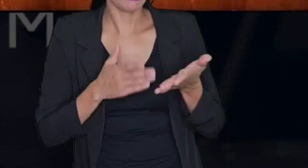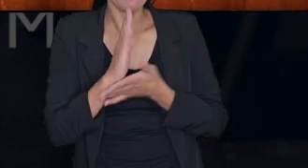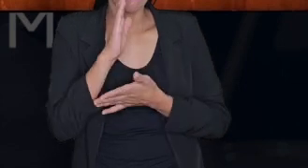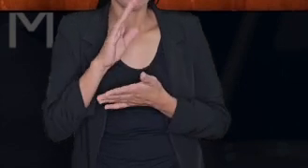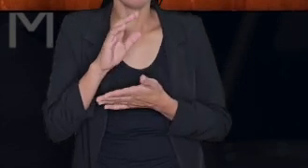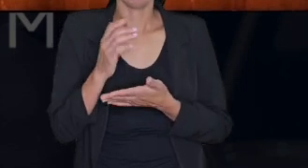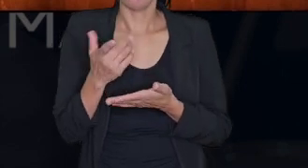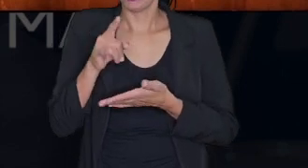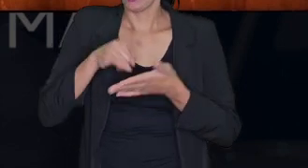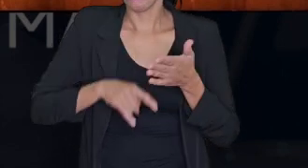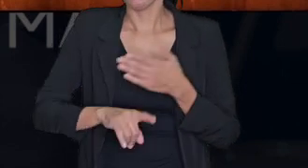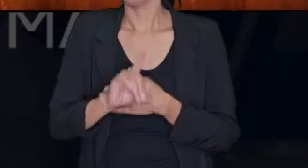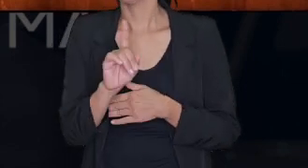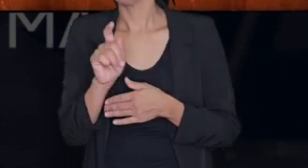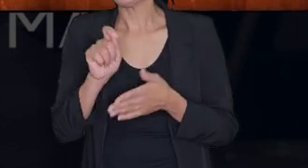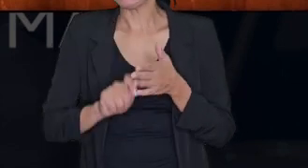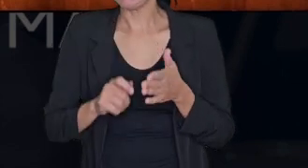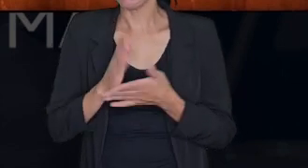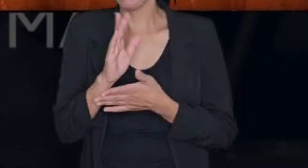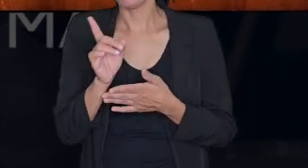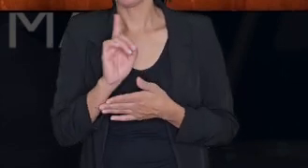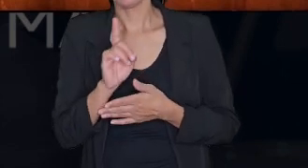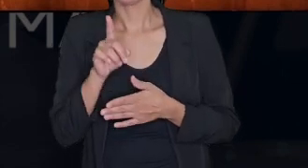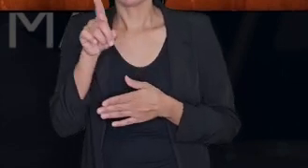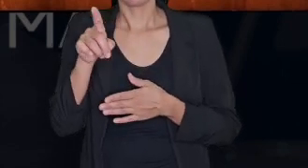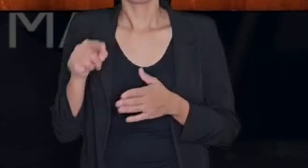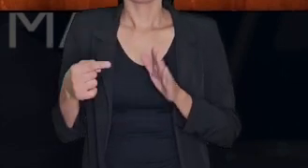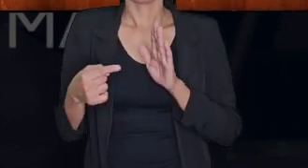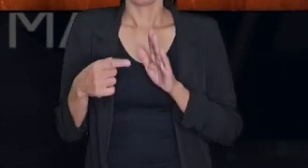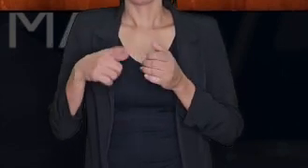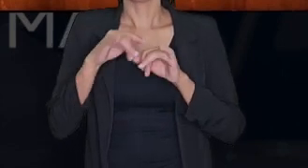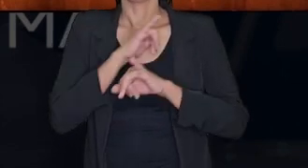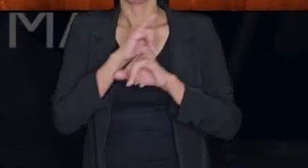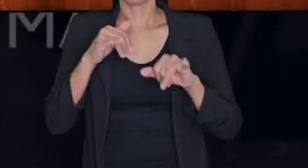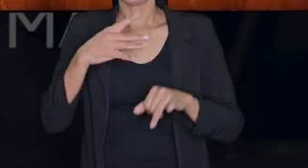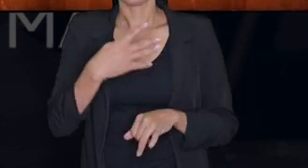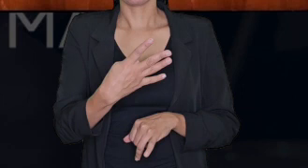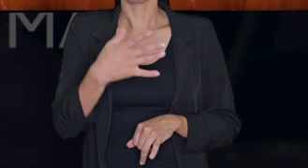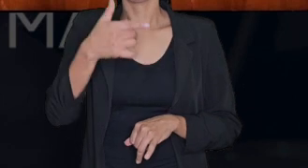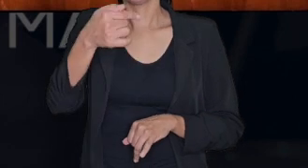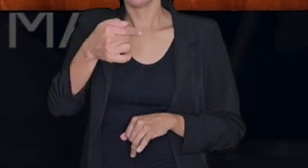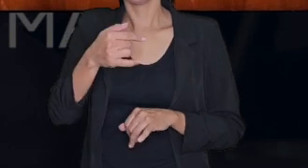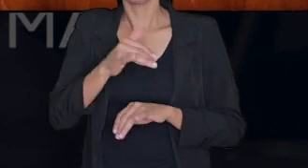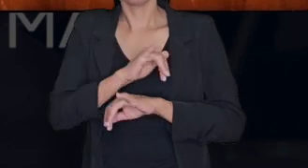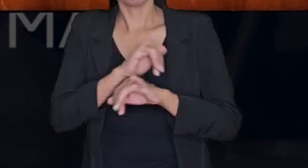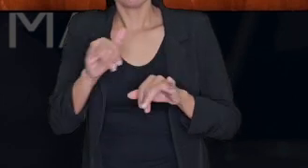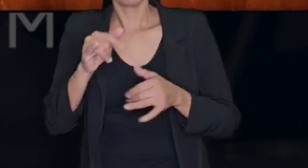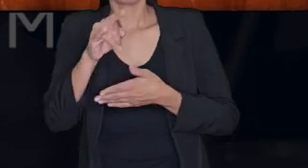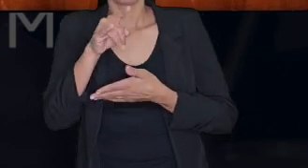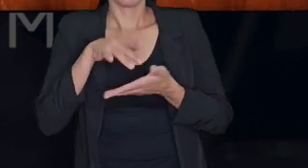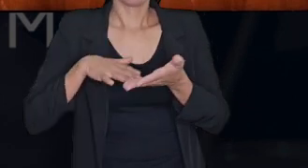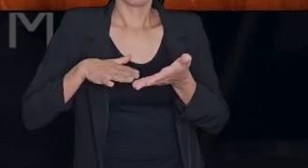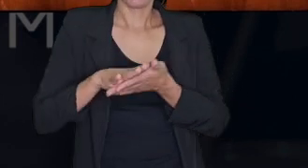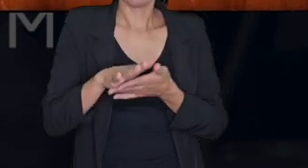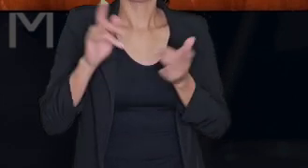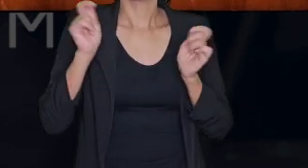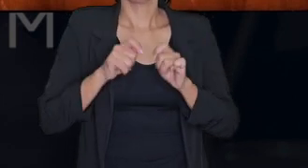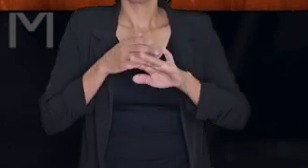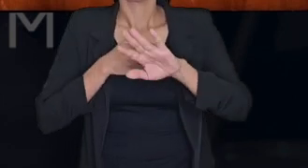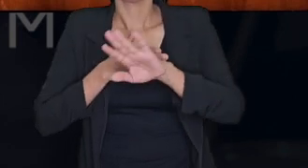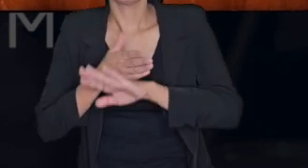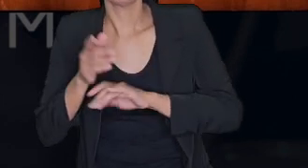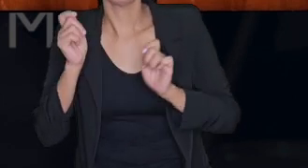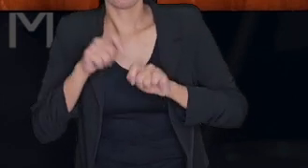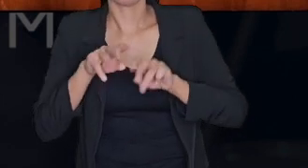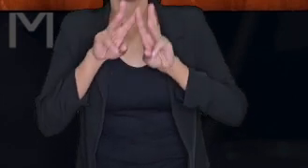CPF. Será que isso é suficiente para lavrar a escritura? Aí está lá, enunciado 47. Nas escrituras de inventário,